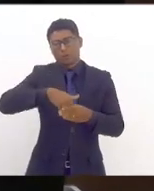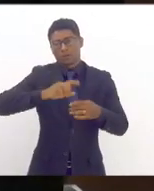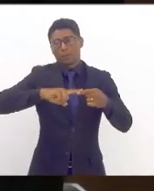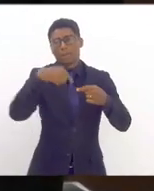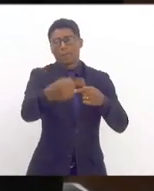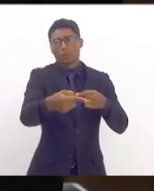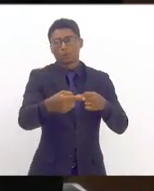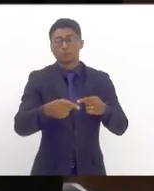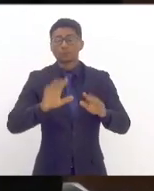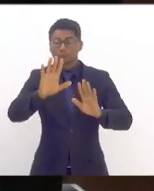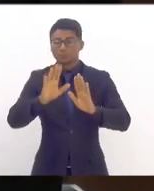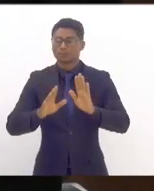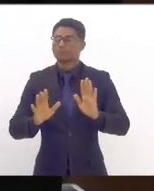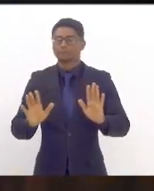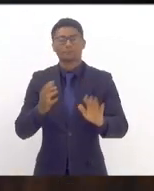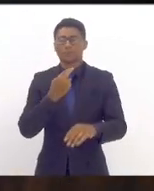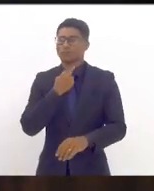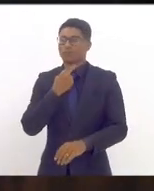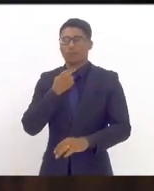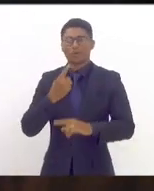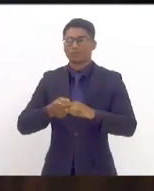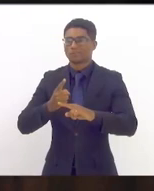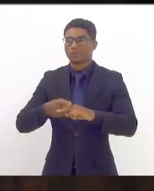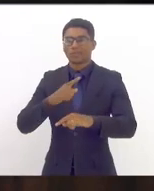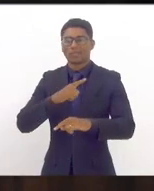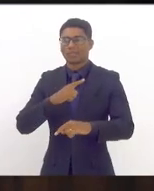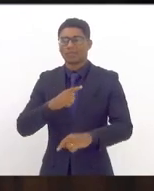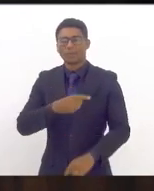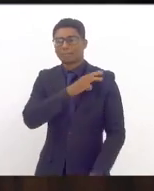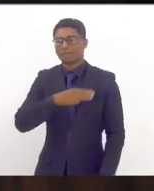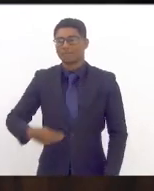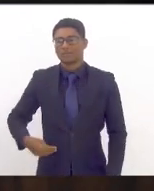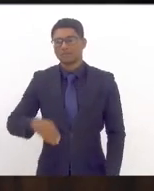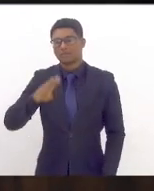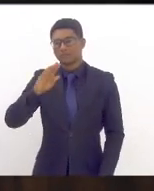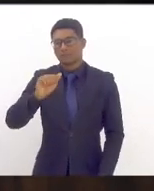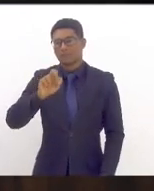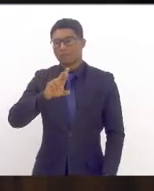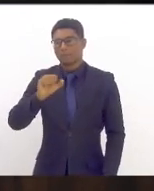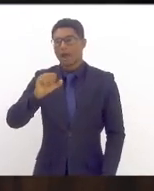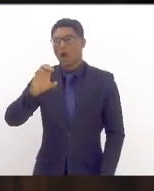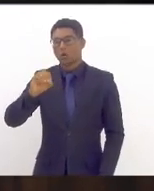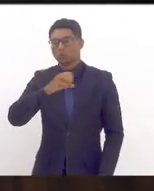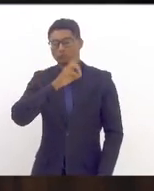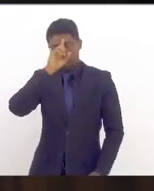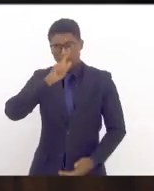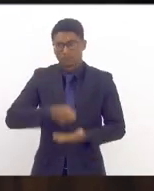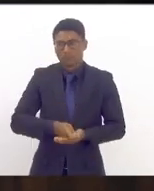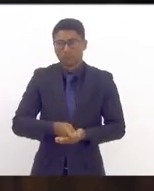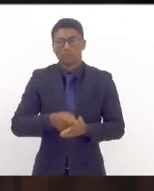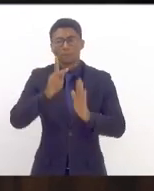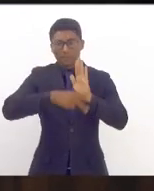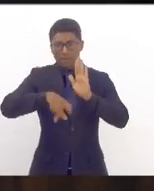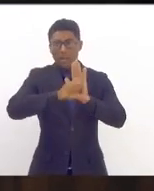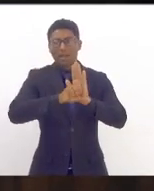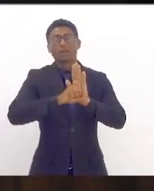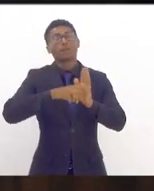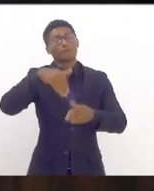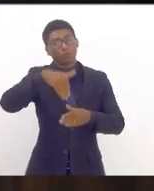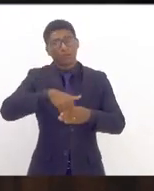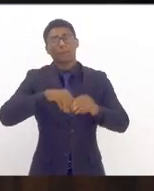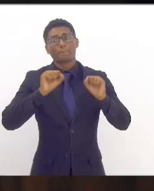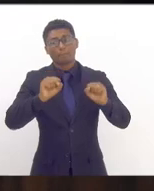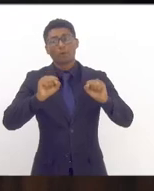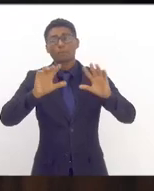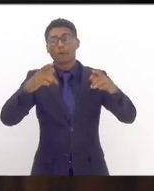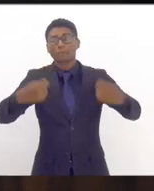lei existente Não não pode porque tem uma decisão do Barroso o projeto de lei se incluir a